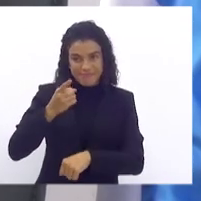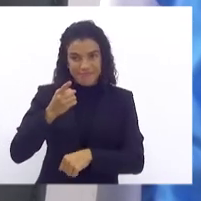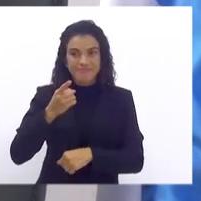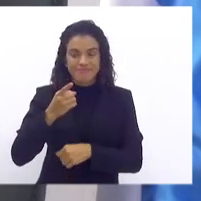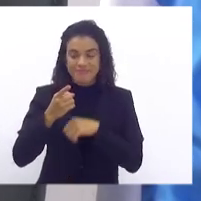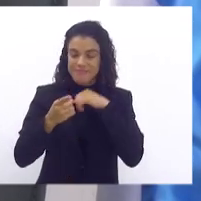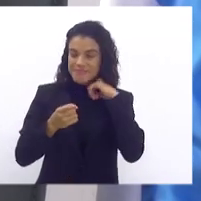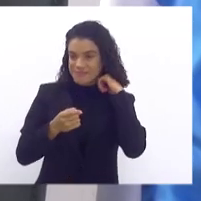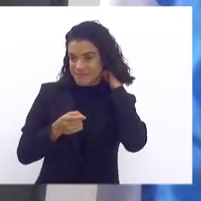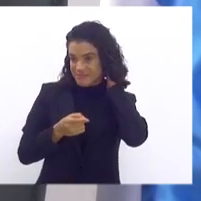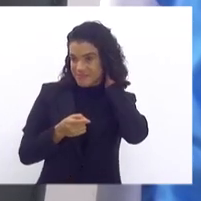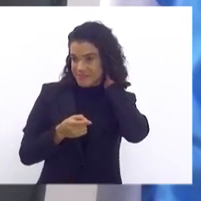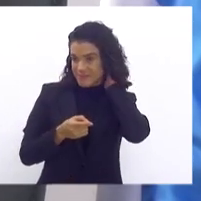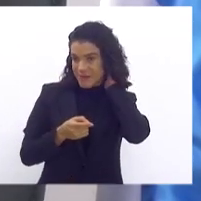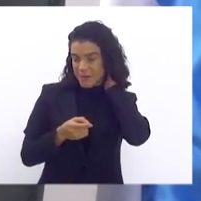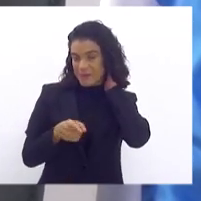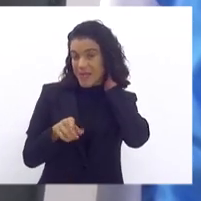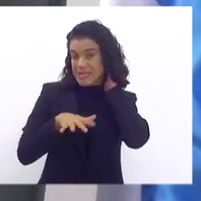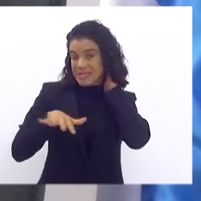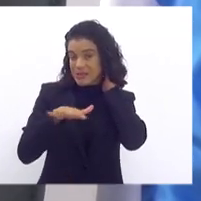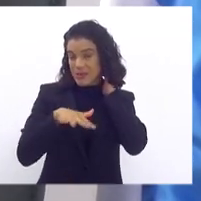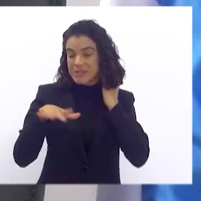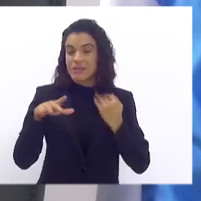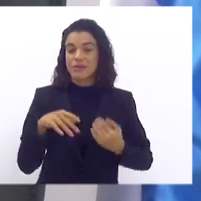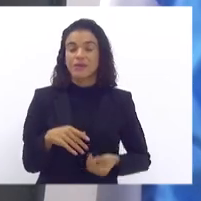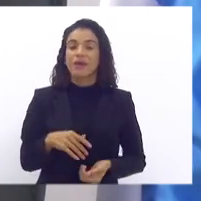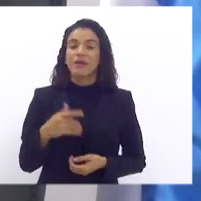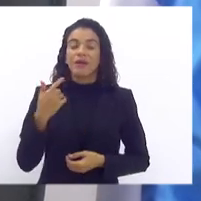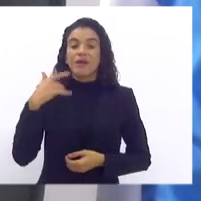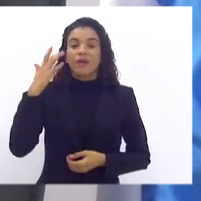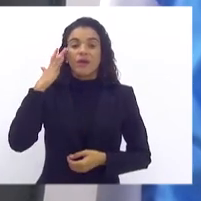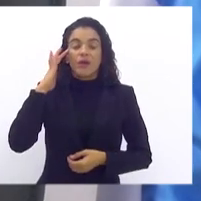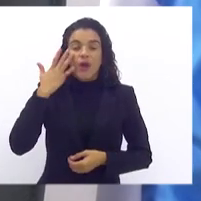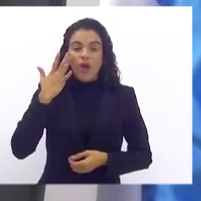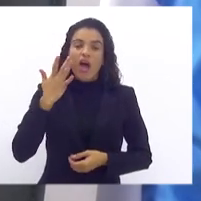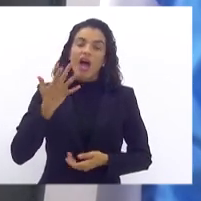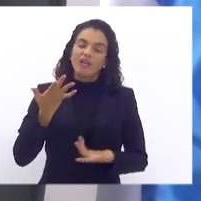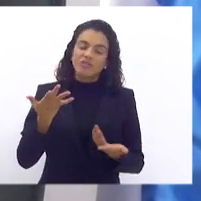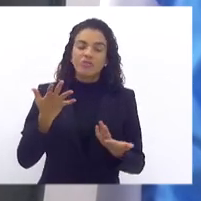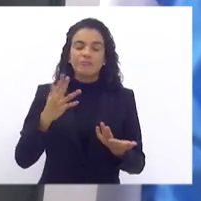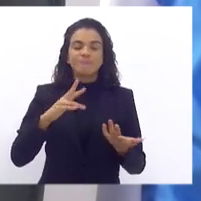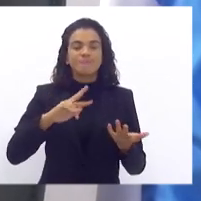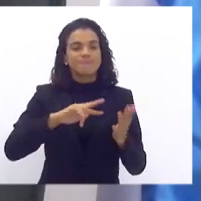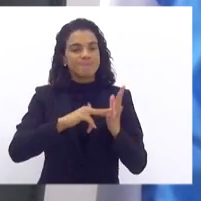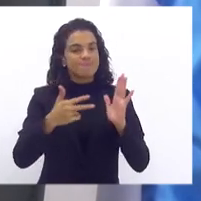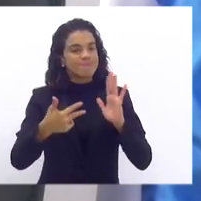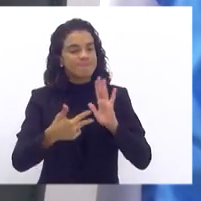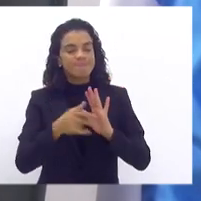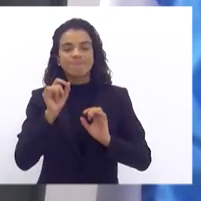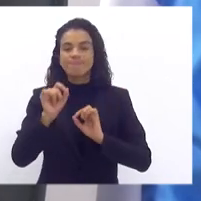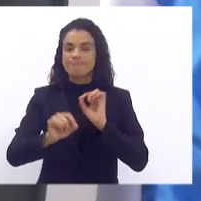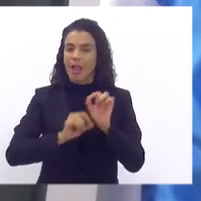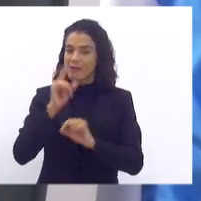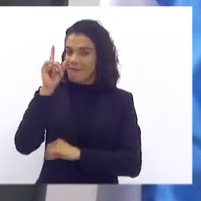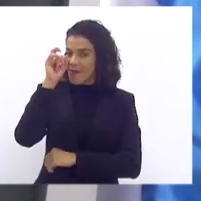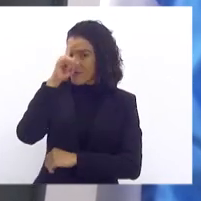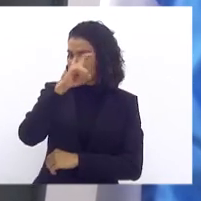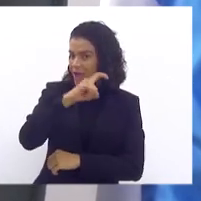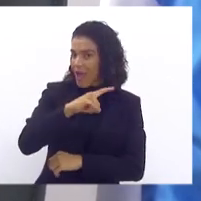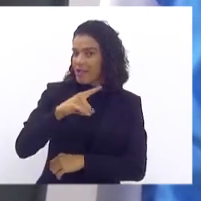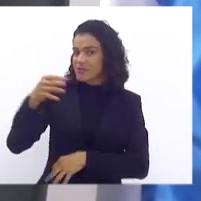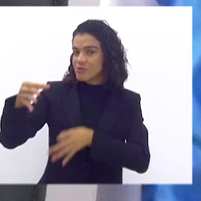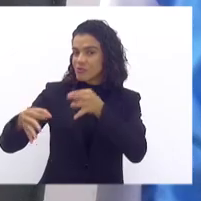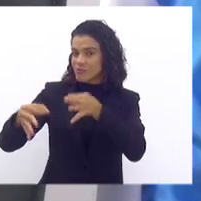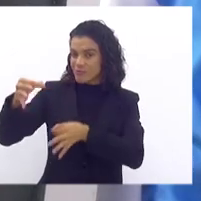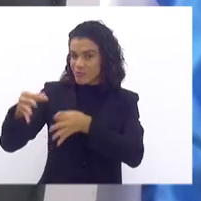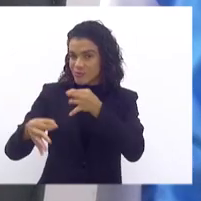desde o primeiro momento, essa questão, então, acho que se traduz um pouco da dificuldade do Poder Judiciário